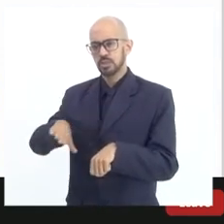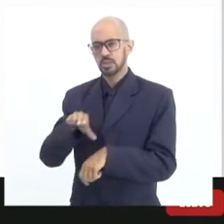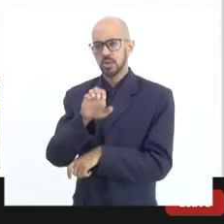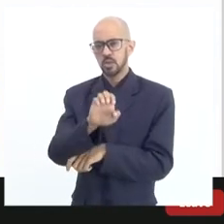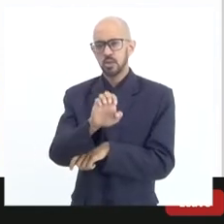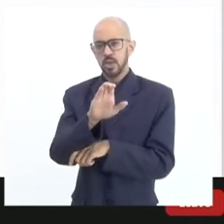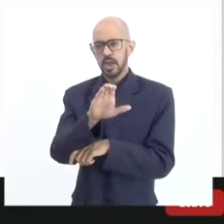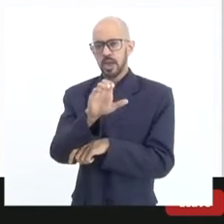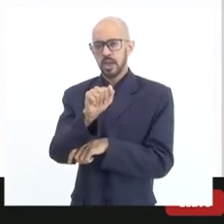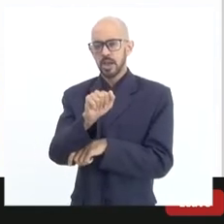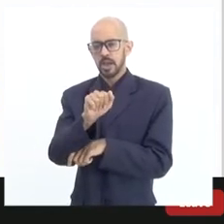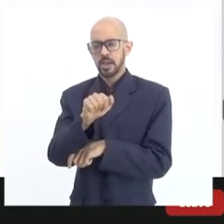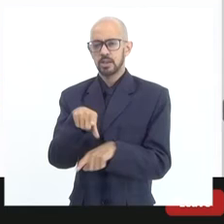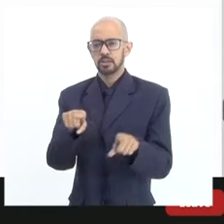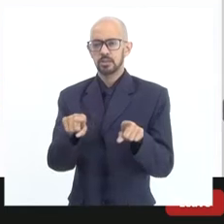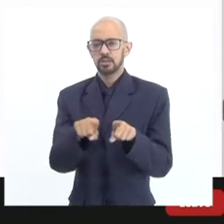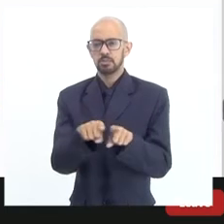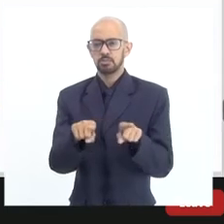própria